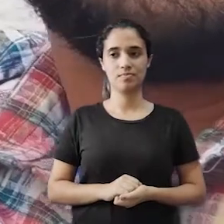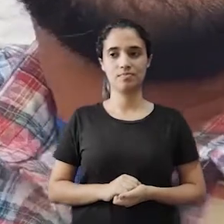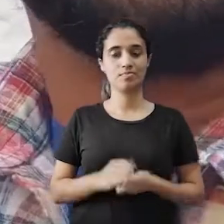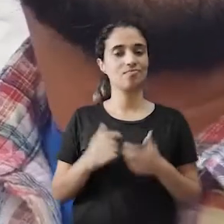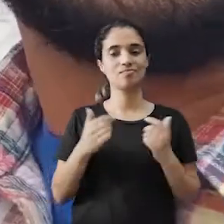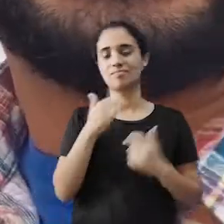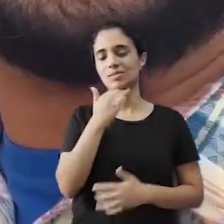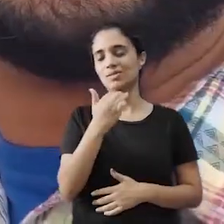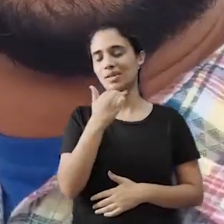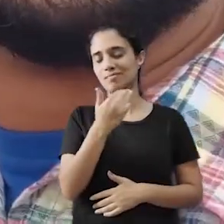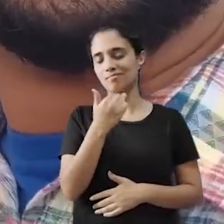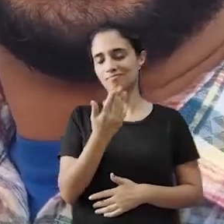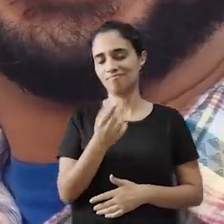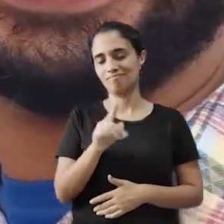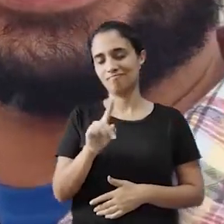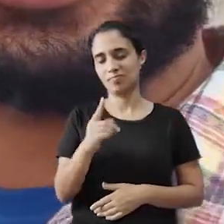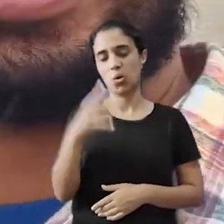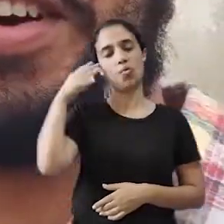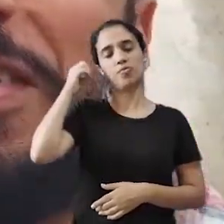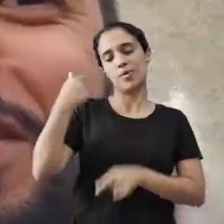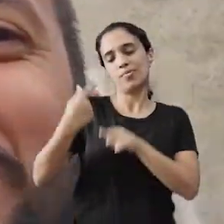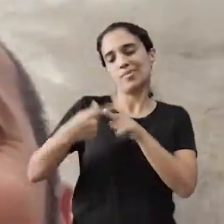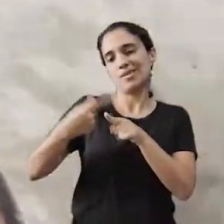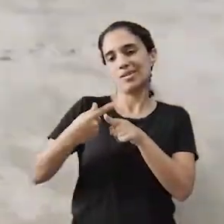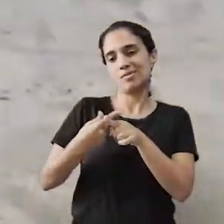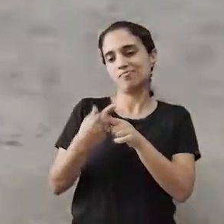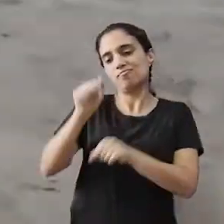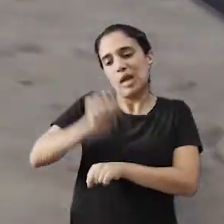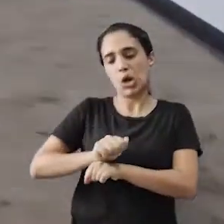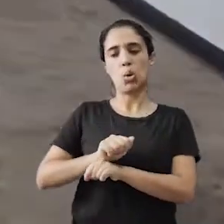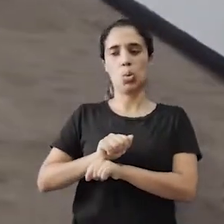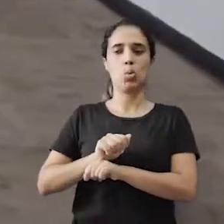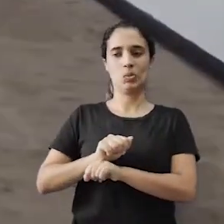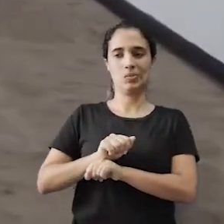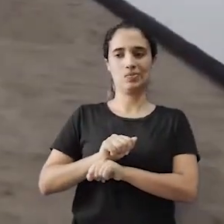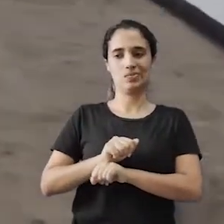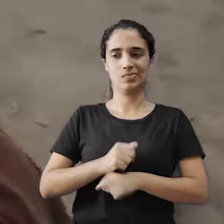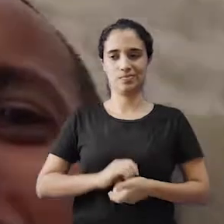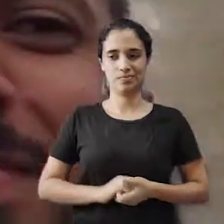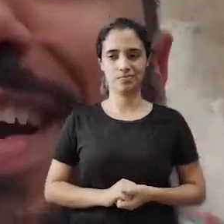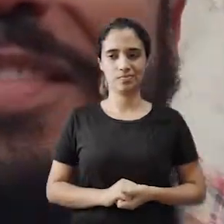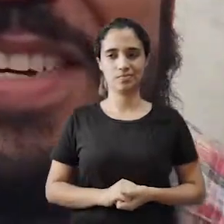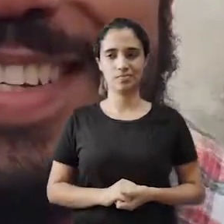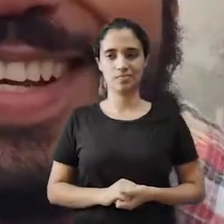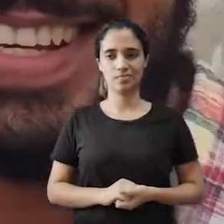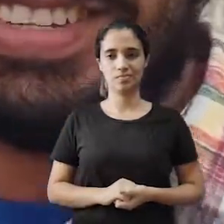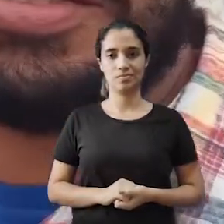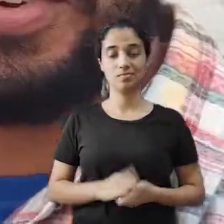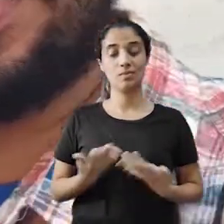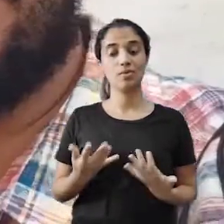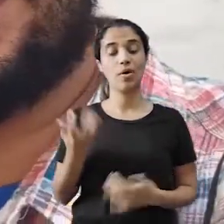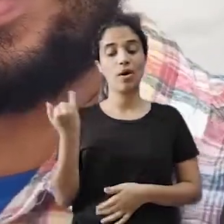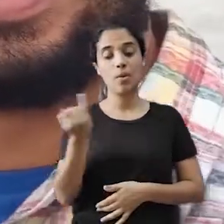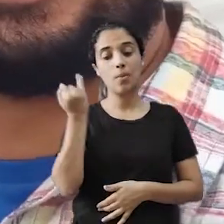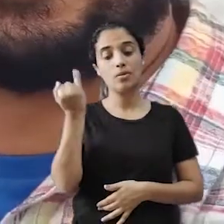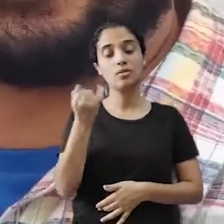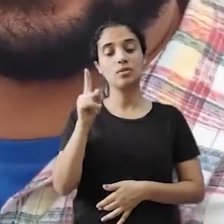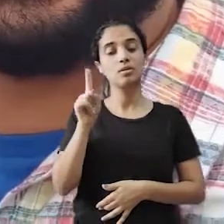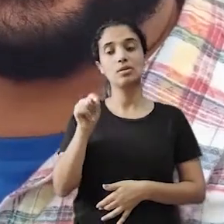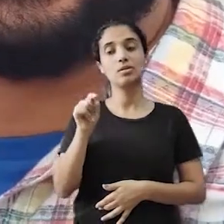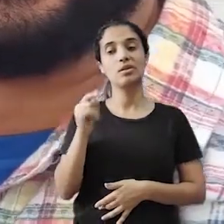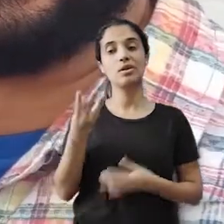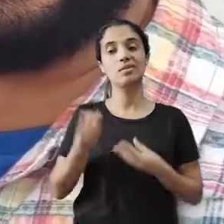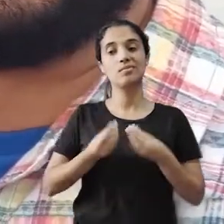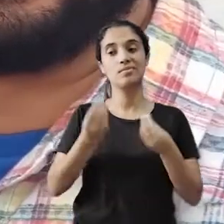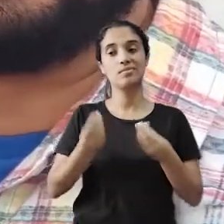Então a gente não tem como escutar o barulho do canhão agora às 12. Tá, mas aí foi interessante